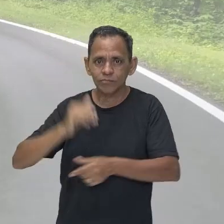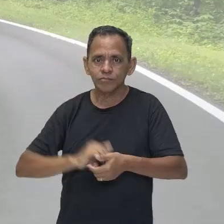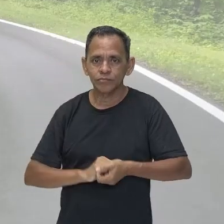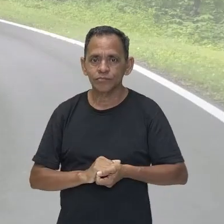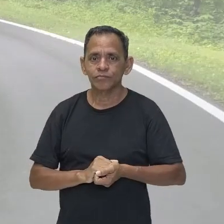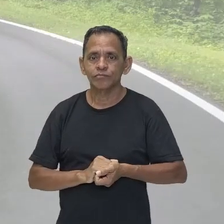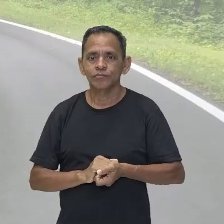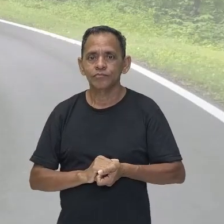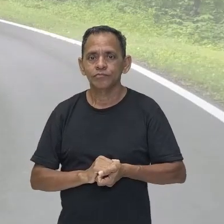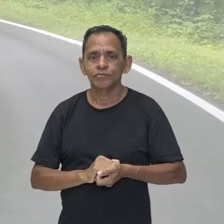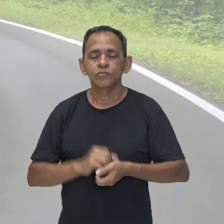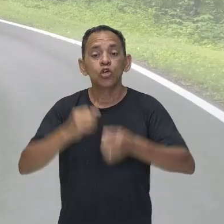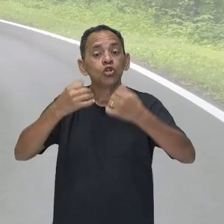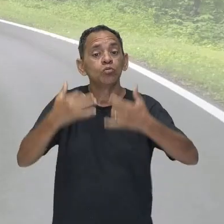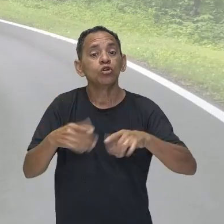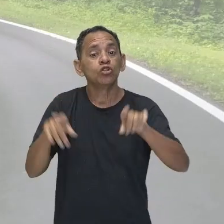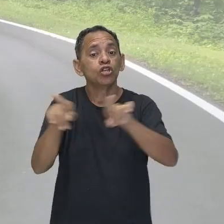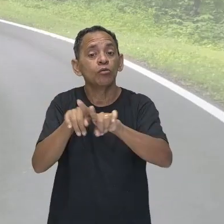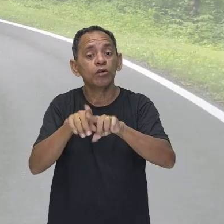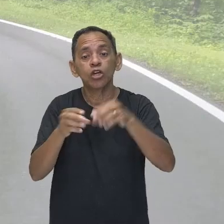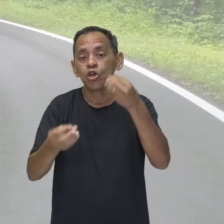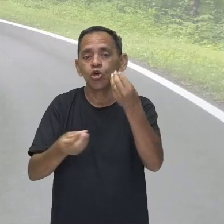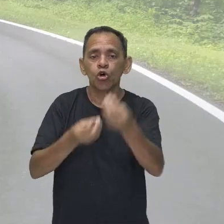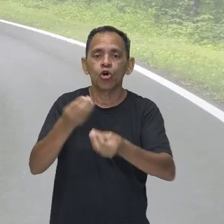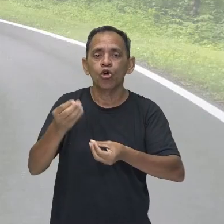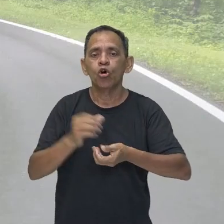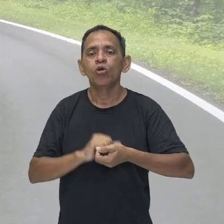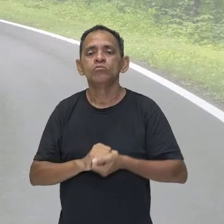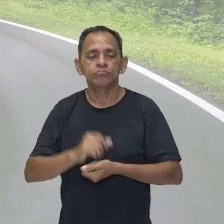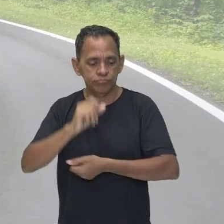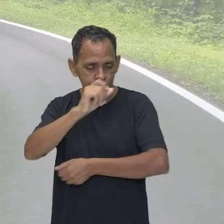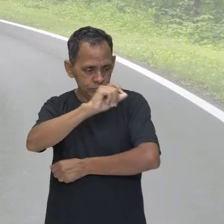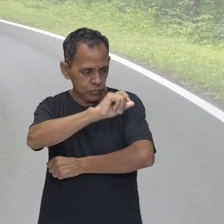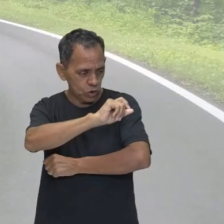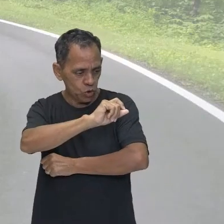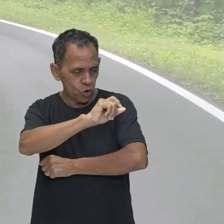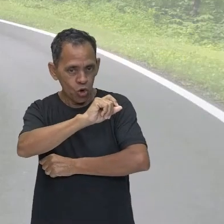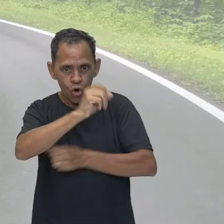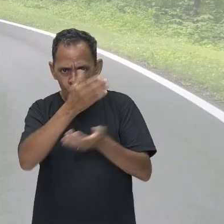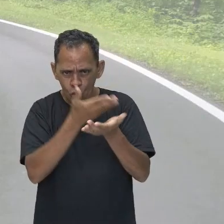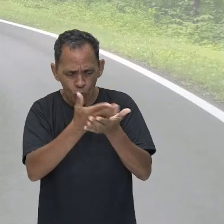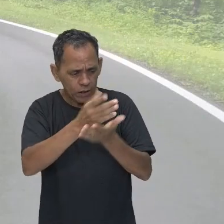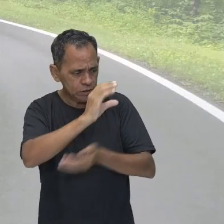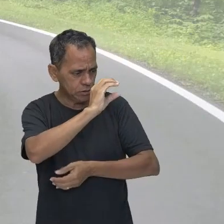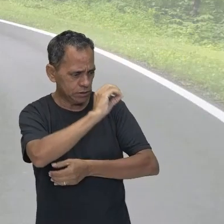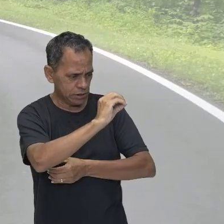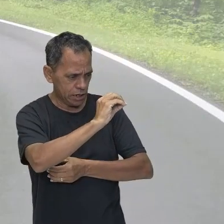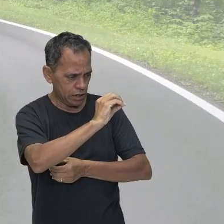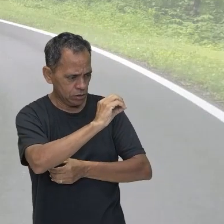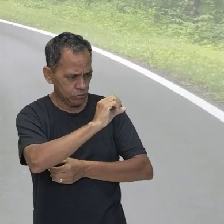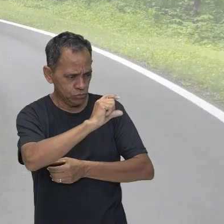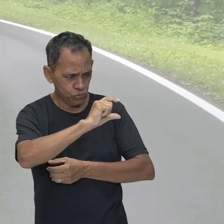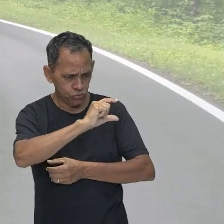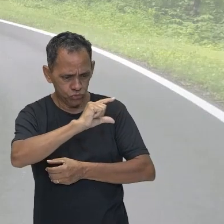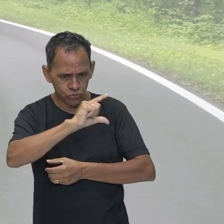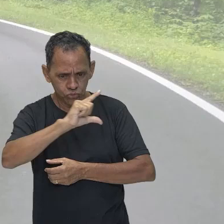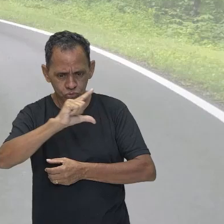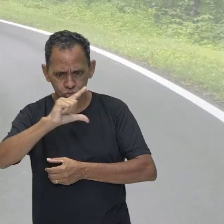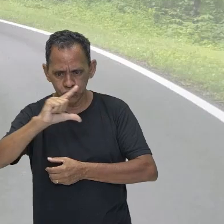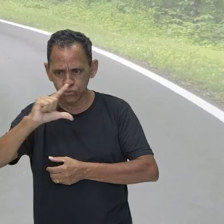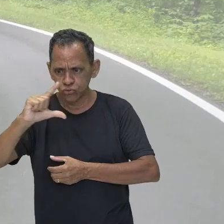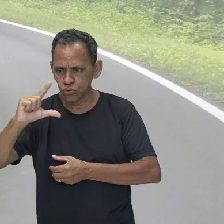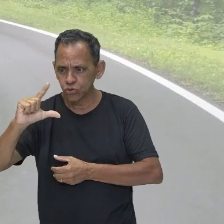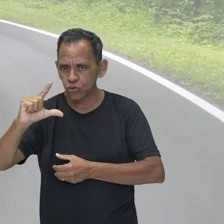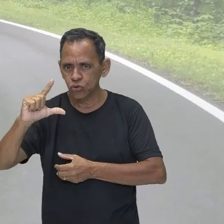digo de movimento progressivo, quando eu digo que está aumentando aí o deslocamento dele, quando eu digo que a velocidade dele é positiva,